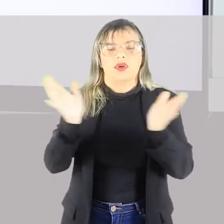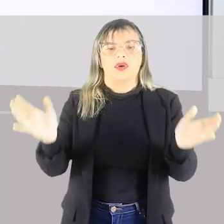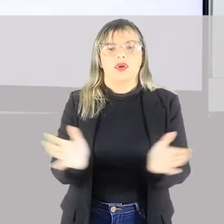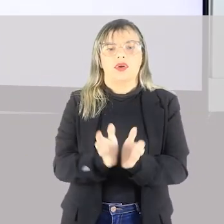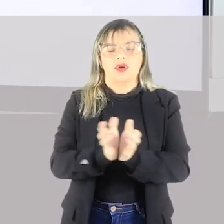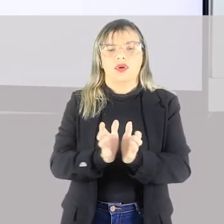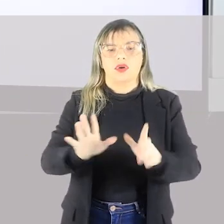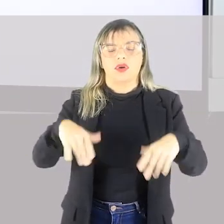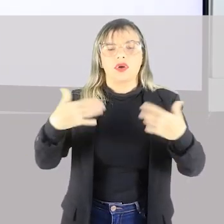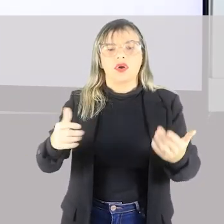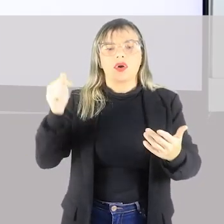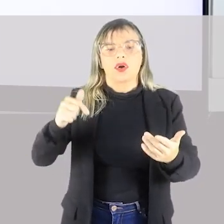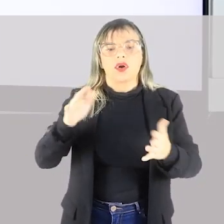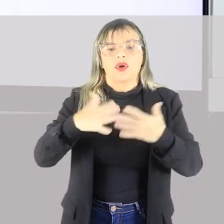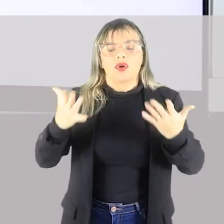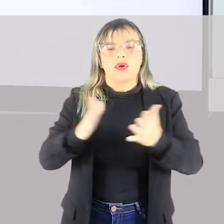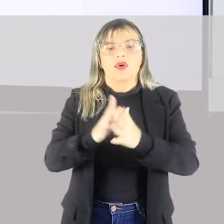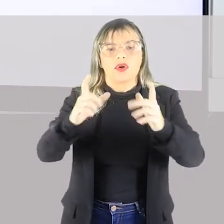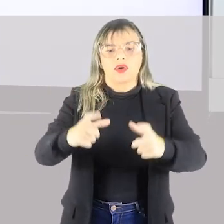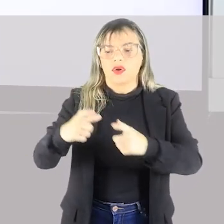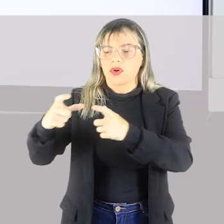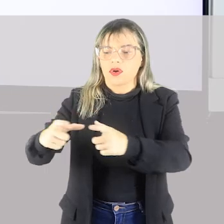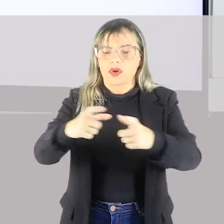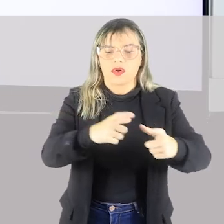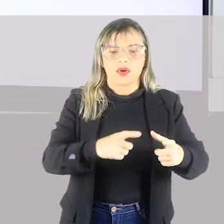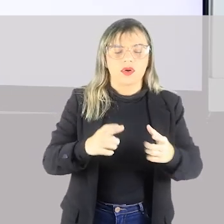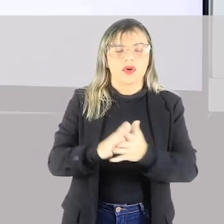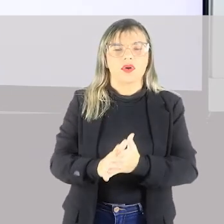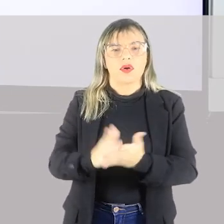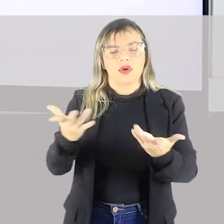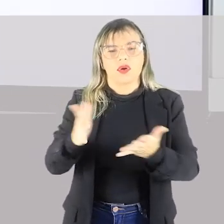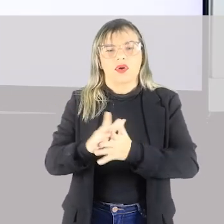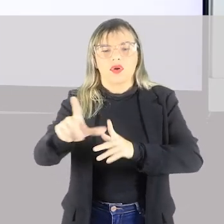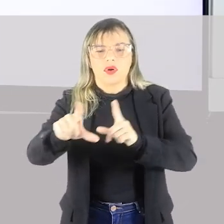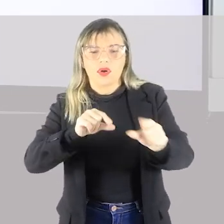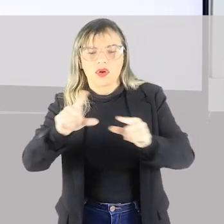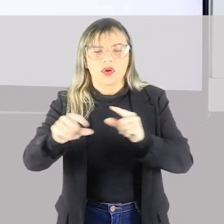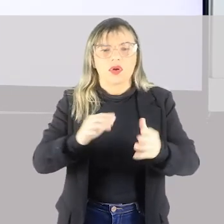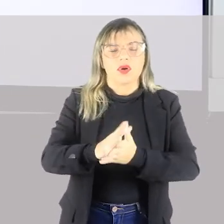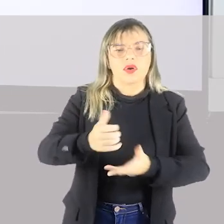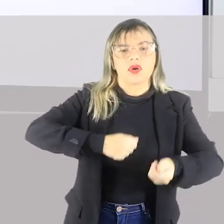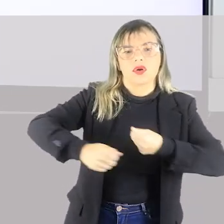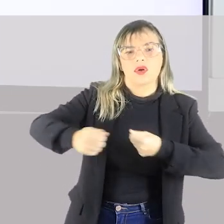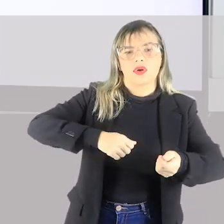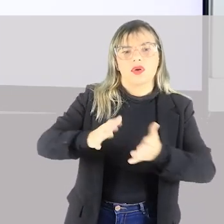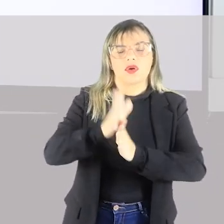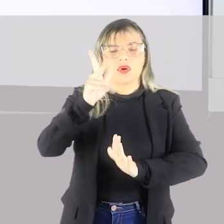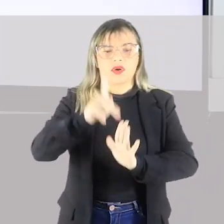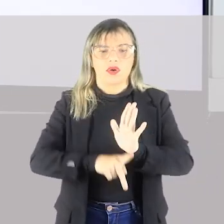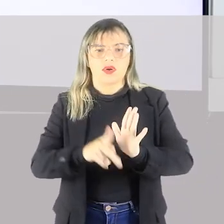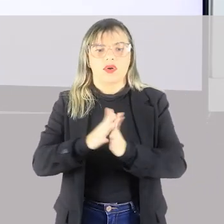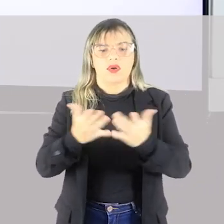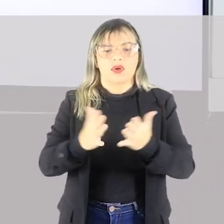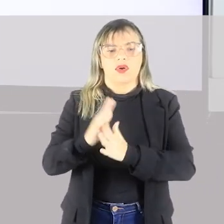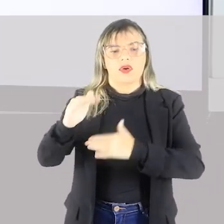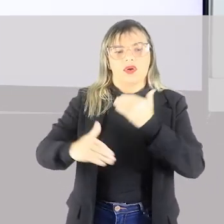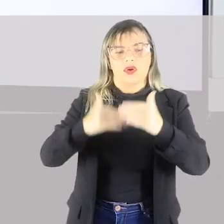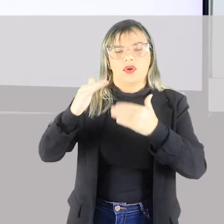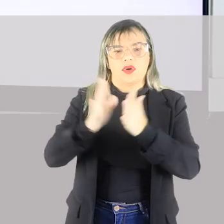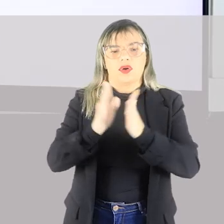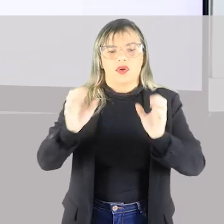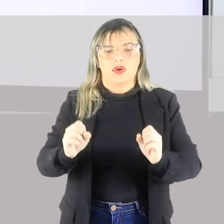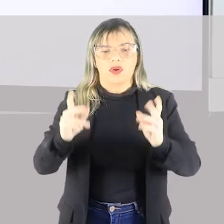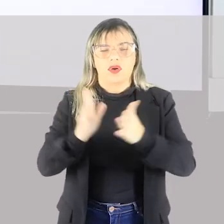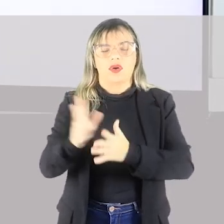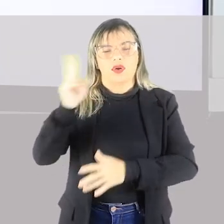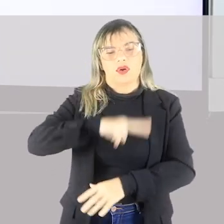decisão, quanto da realização, quanto do monitoramento dos projetos que vão ser ali desenvolvidos, ok? Então, sempre